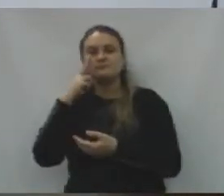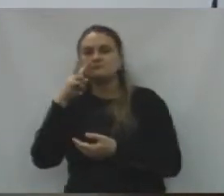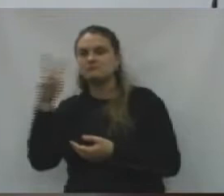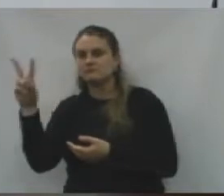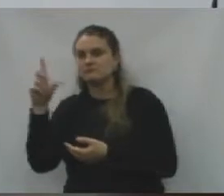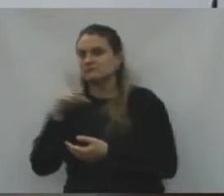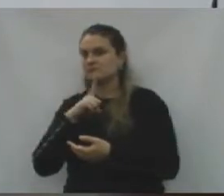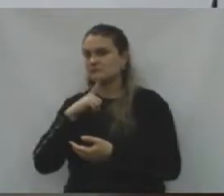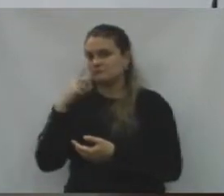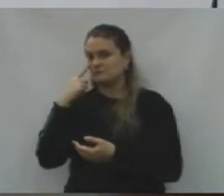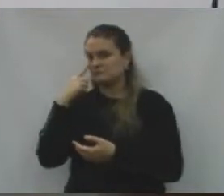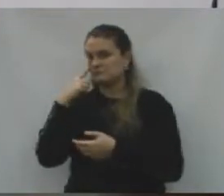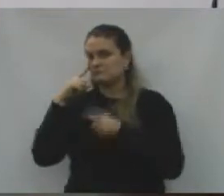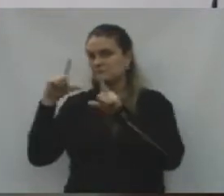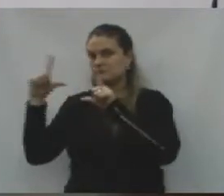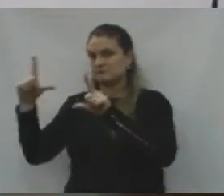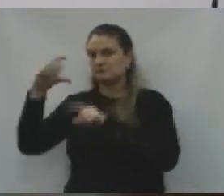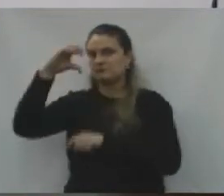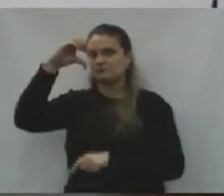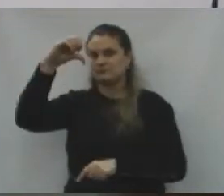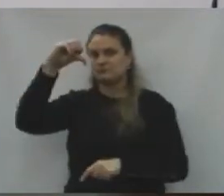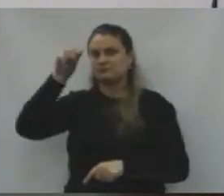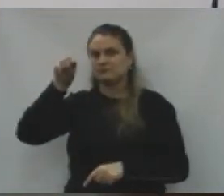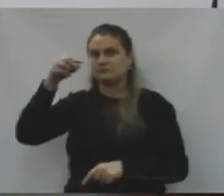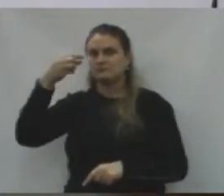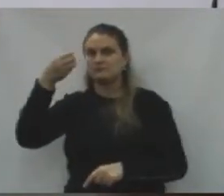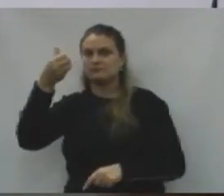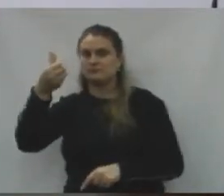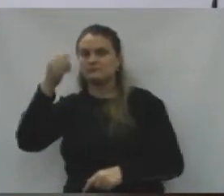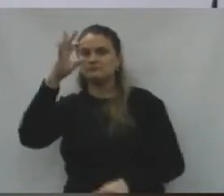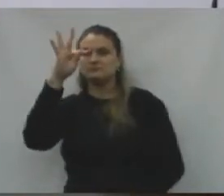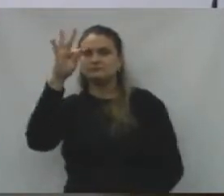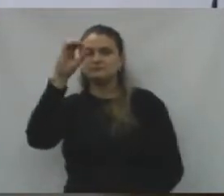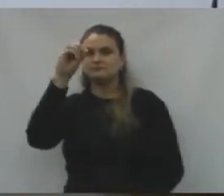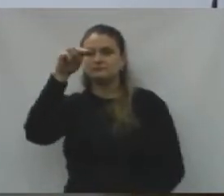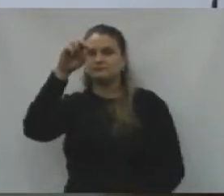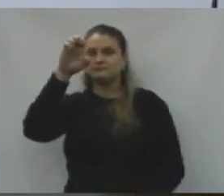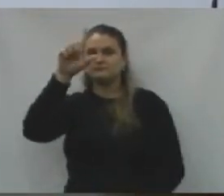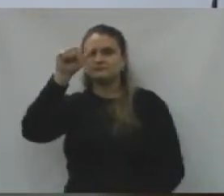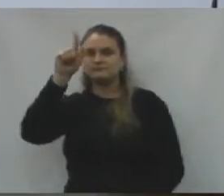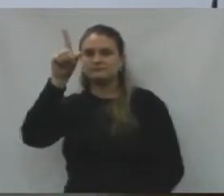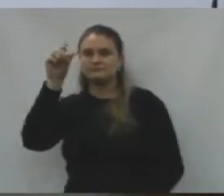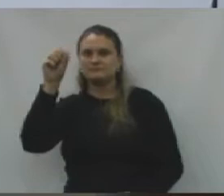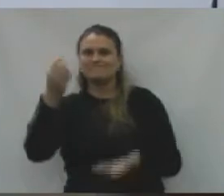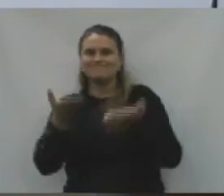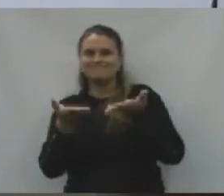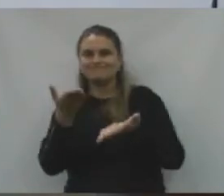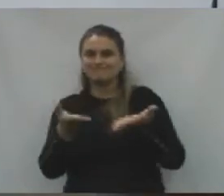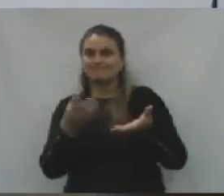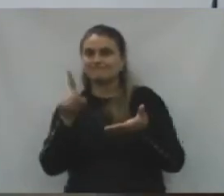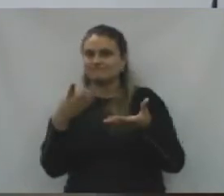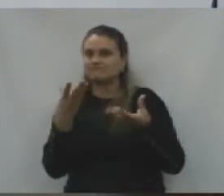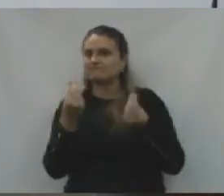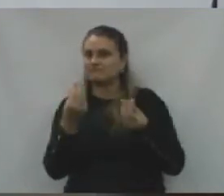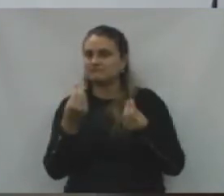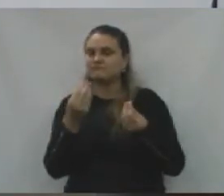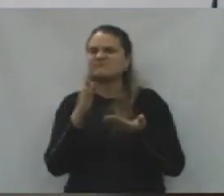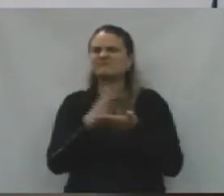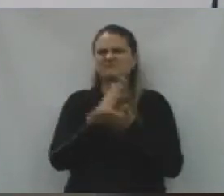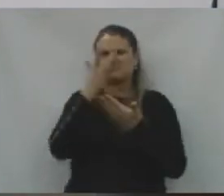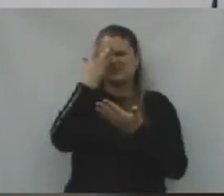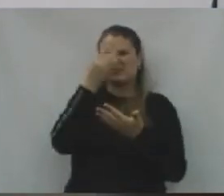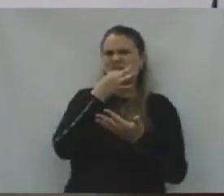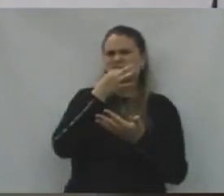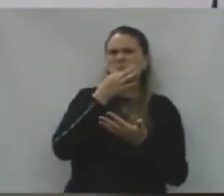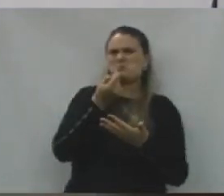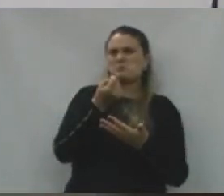vê, ó, nós já tiramos aqui 9,6 toneladas de lixo. Para alguns,